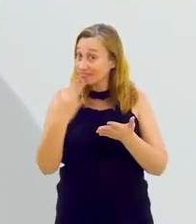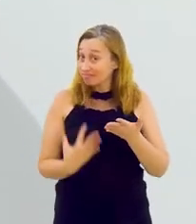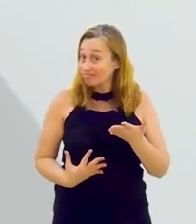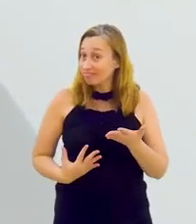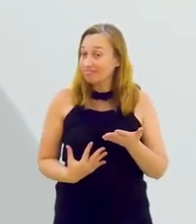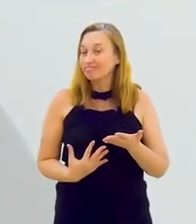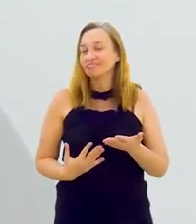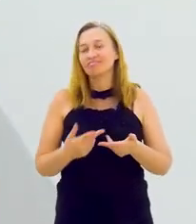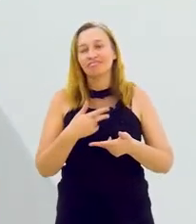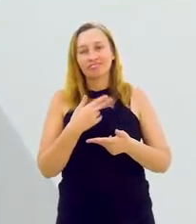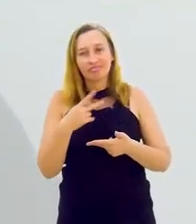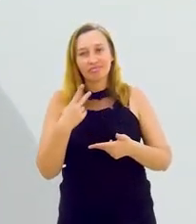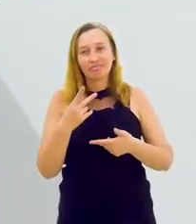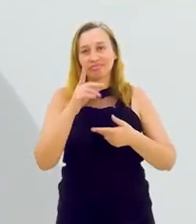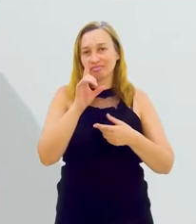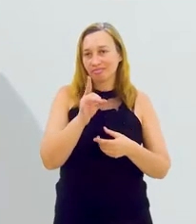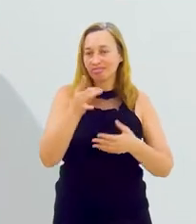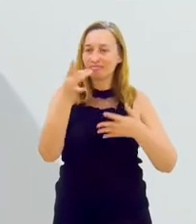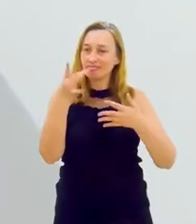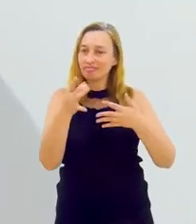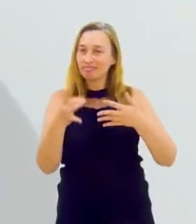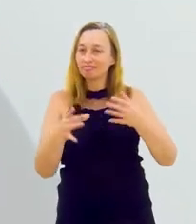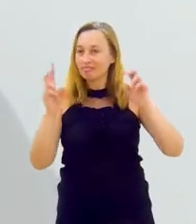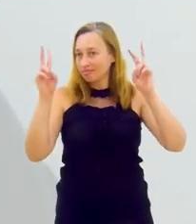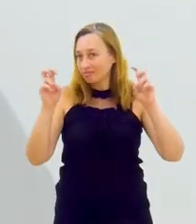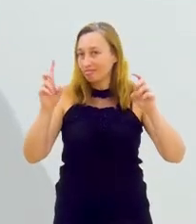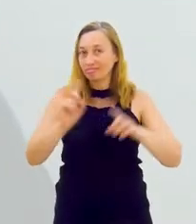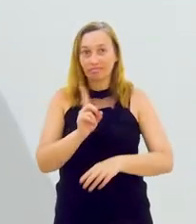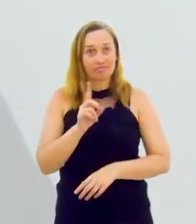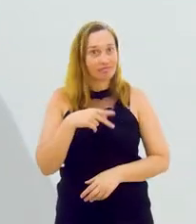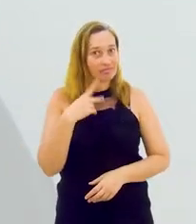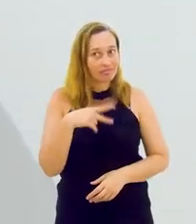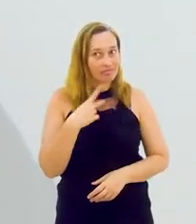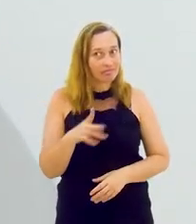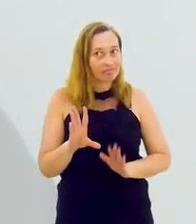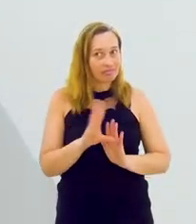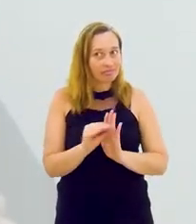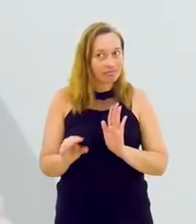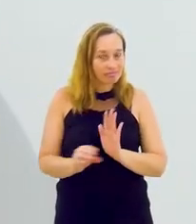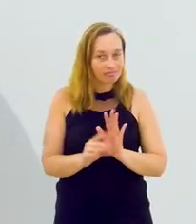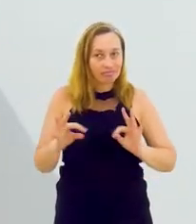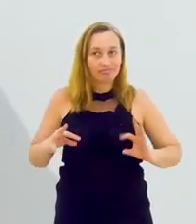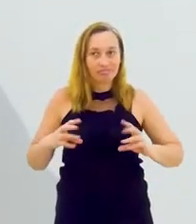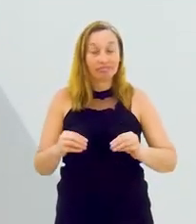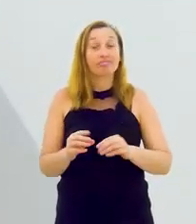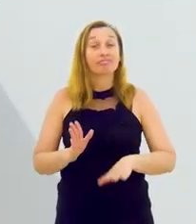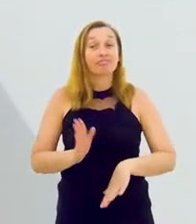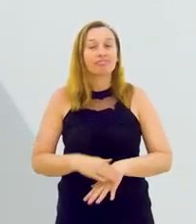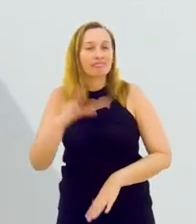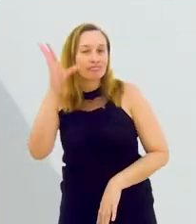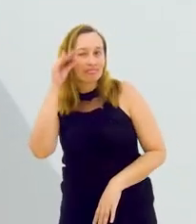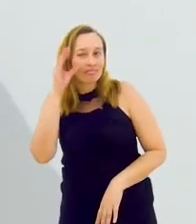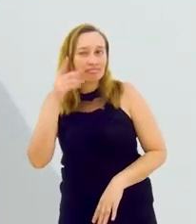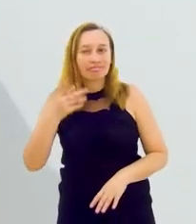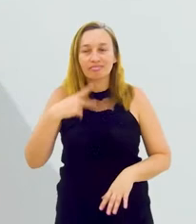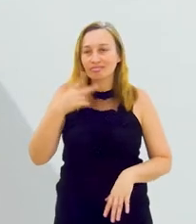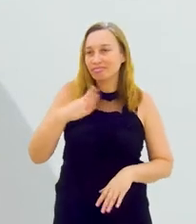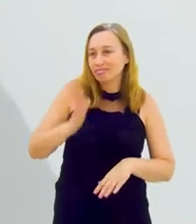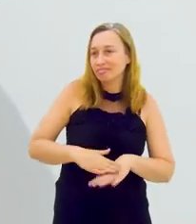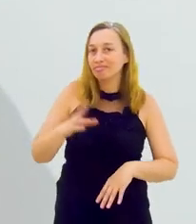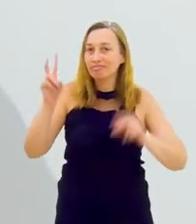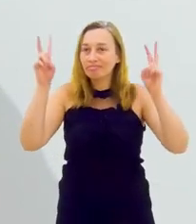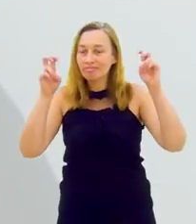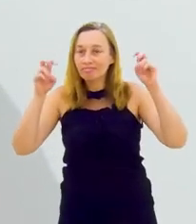gente passou por vários pontos, por alguns capítulos, mas a gente não esgotou o conteúdo. Então, para quem está mais interessado em mergulhar sobre esse